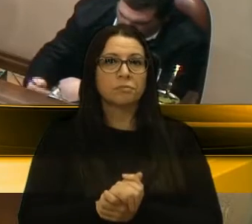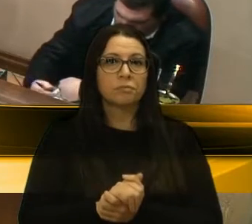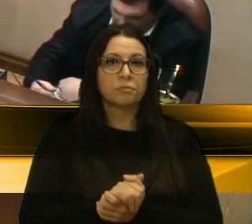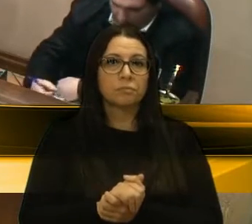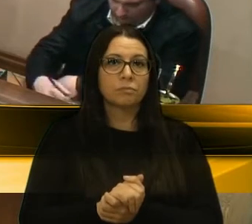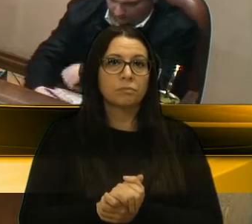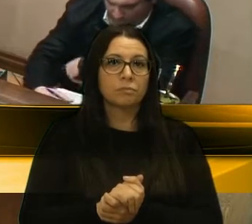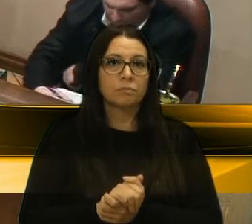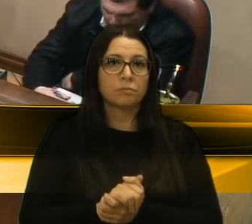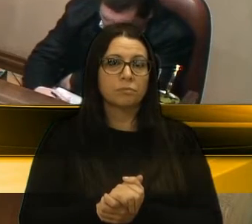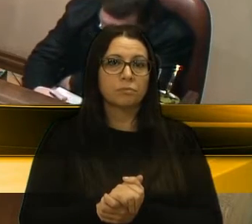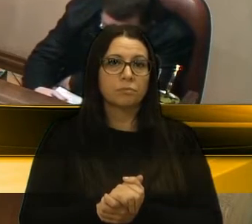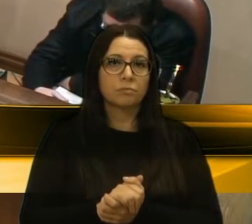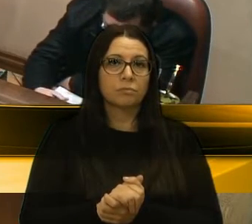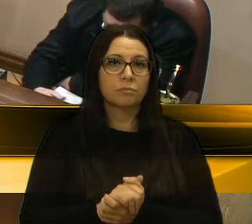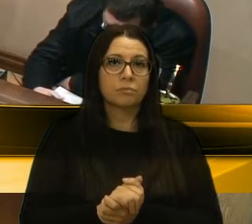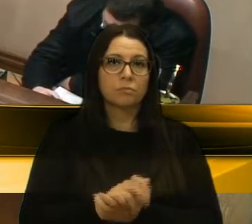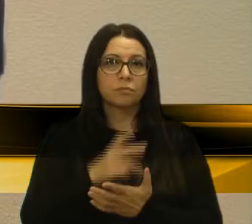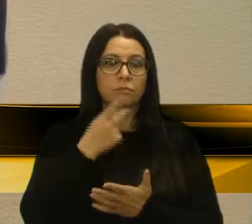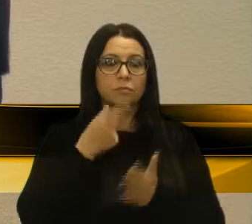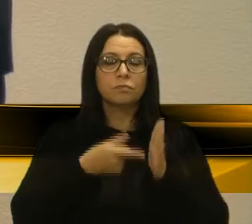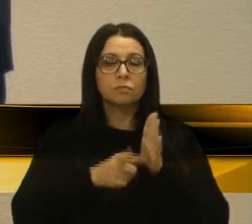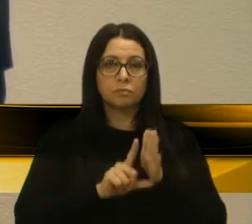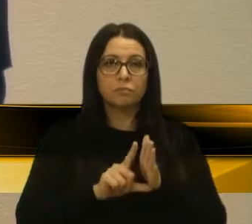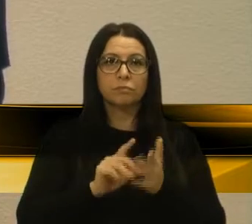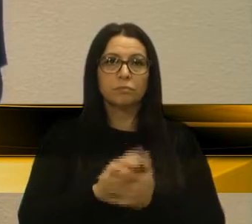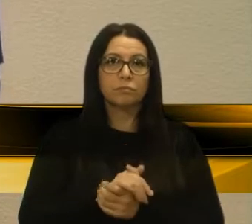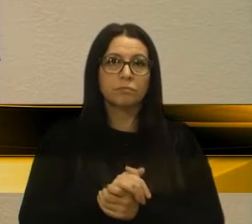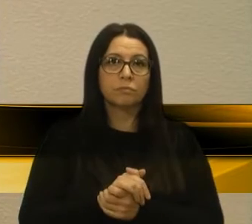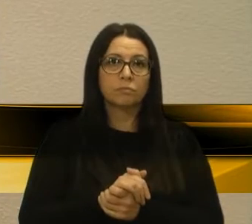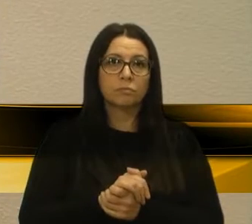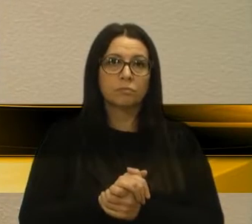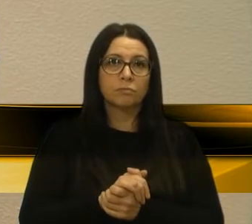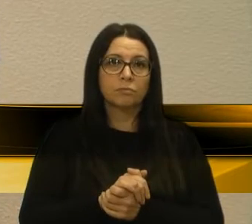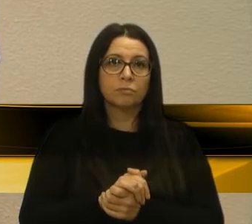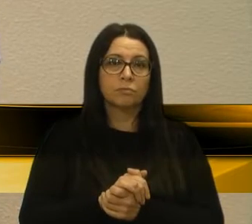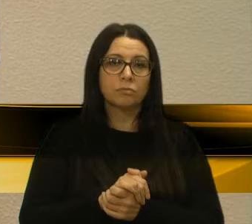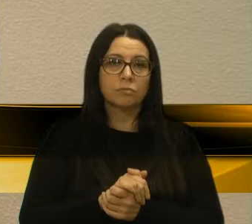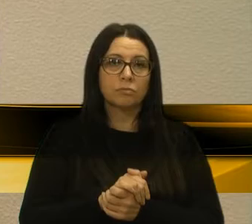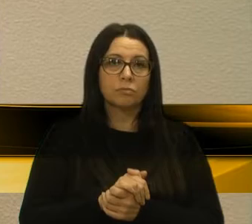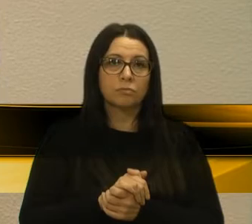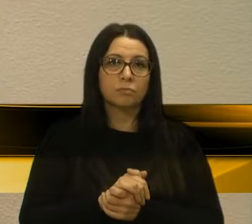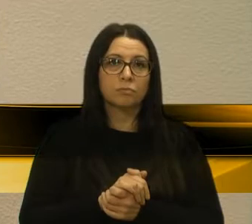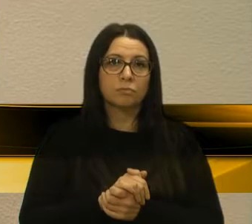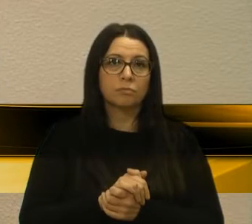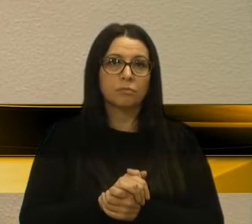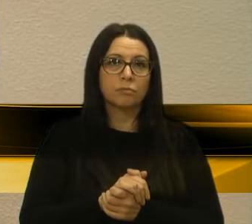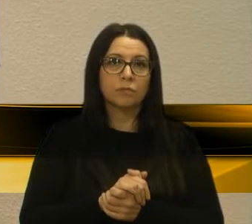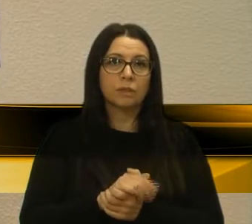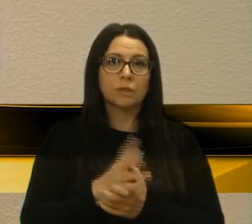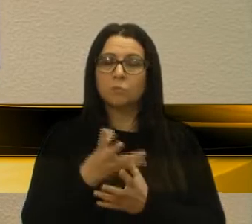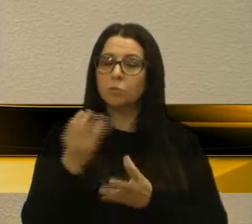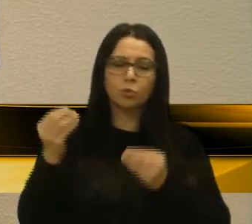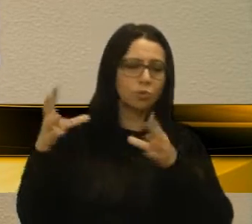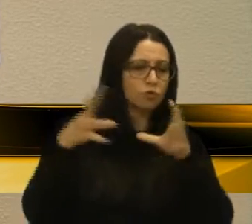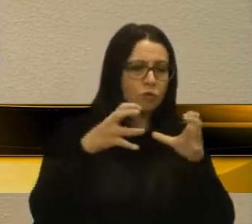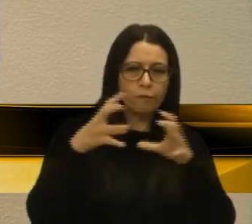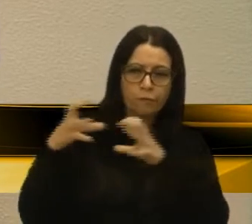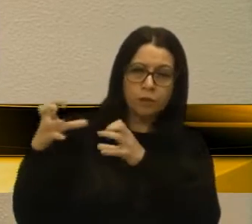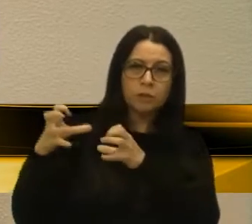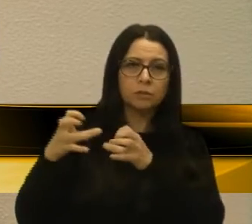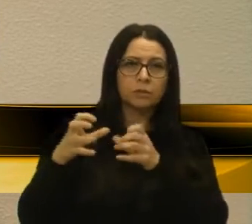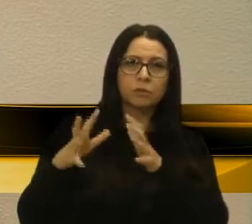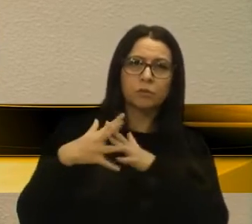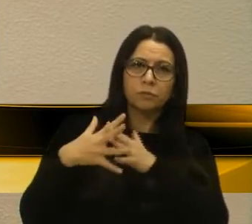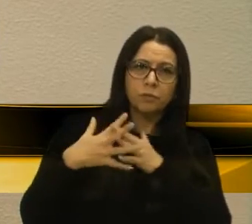bem colegas como já falei anteriormente né há tantos conflitos diversas